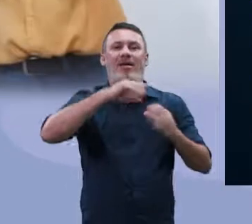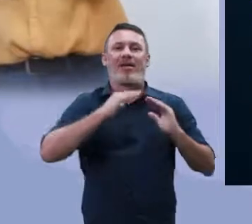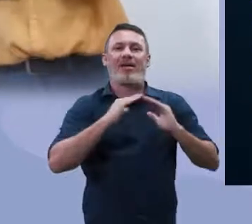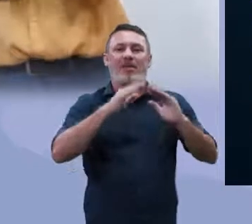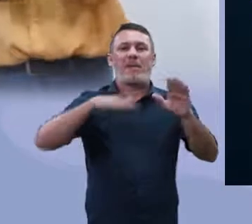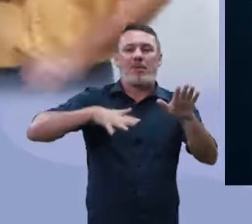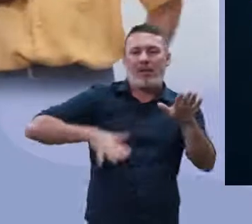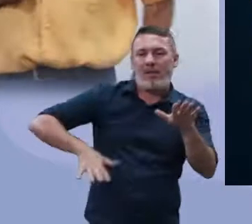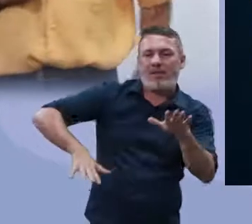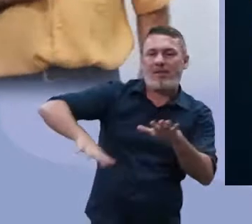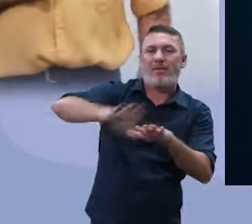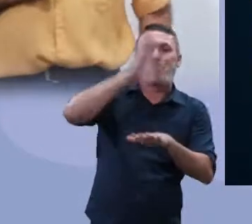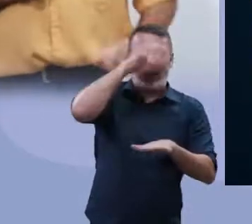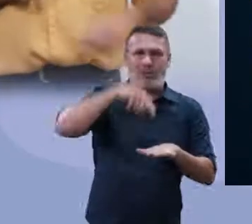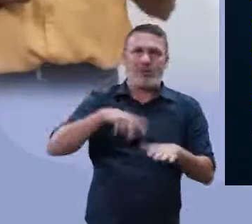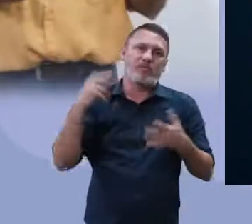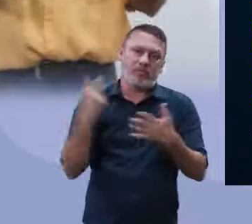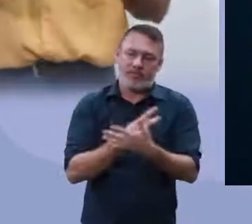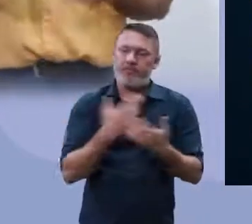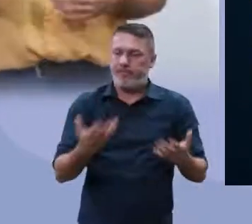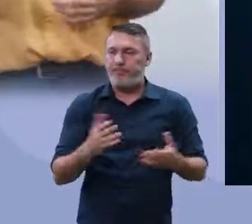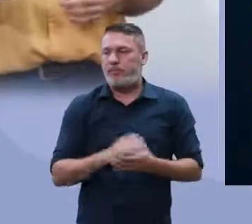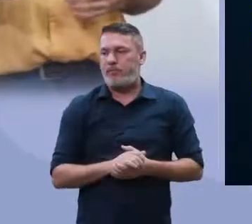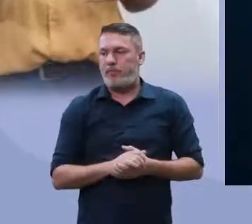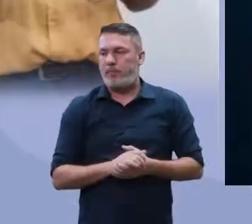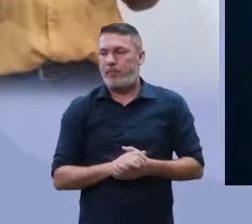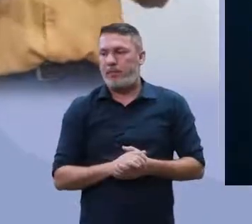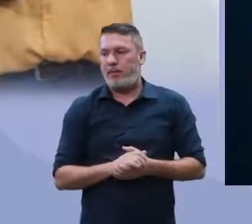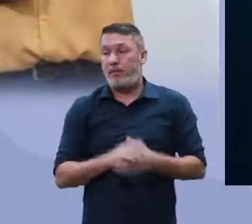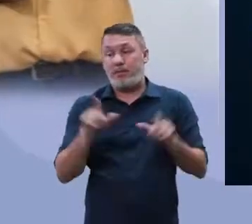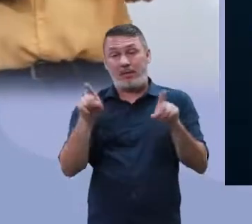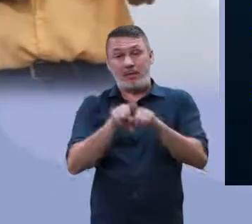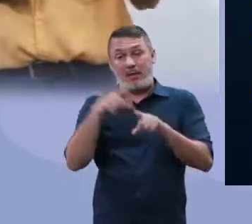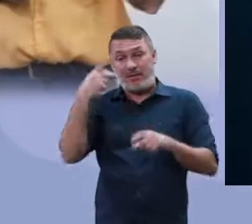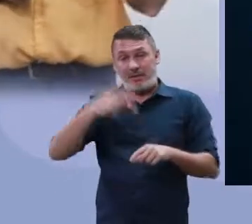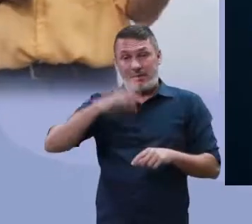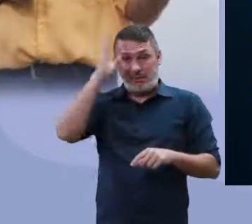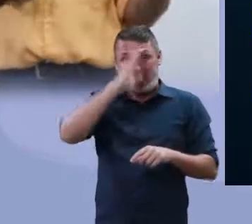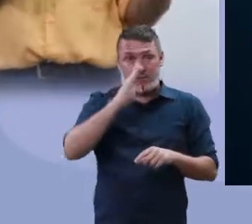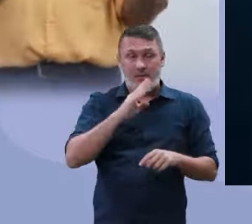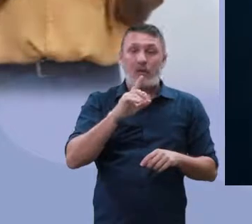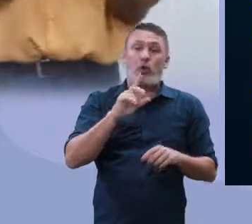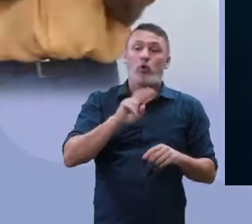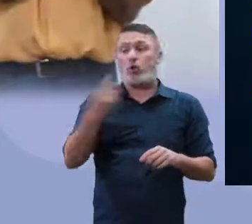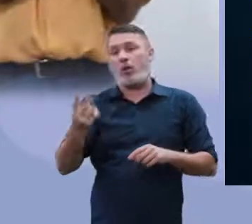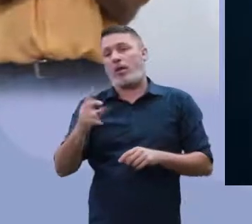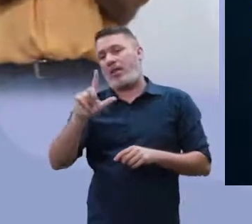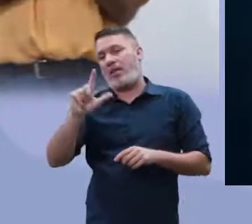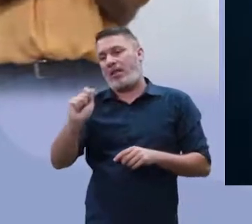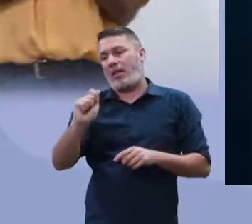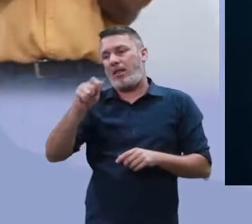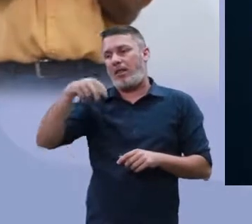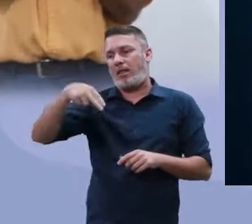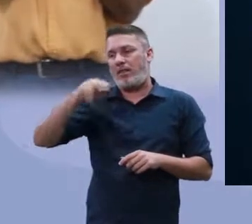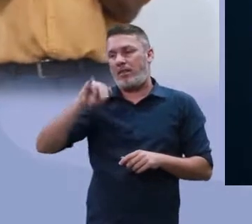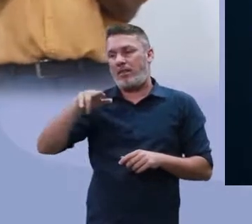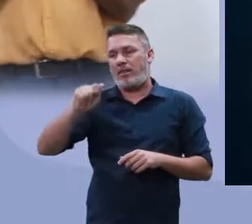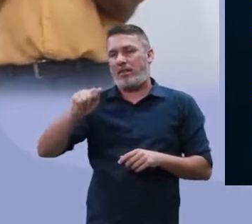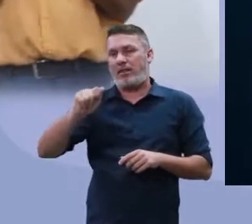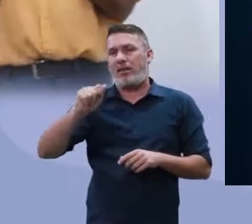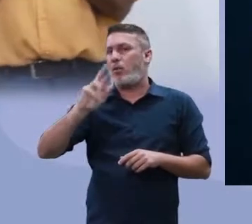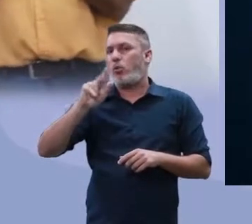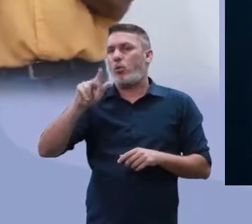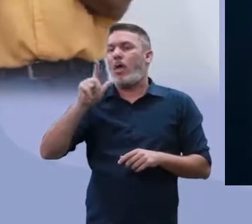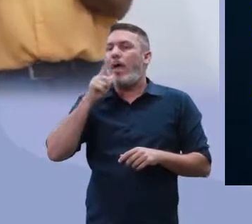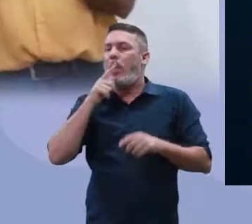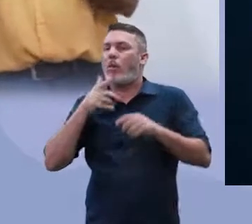sul, mais precisamente o Brasil. E aí, quando nós falamos do fenômeno oposto, o Laninha, já vai ser, no caso aí, em vez de um